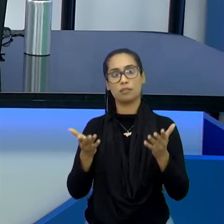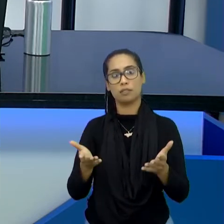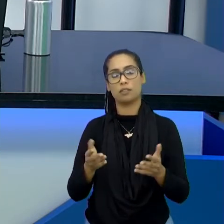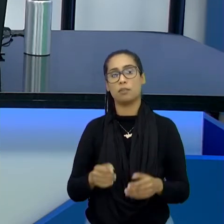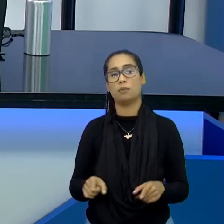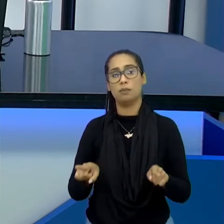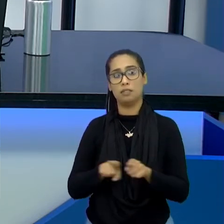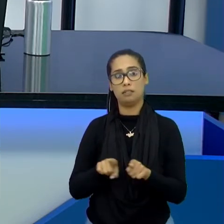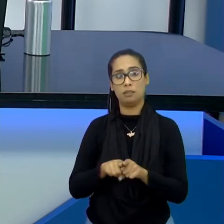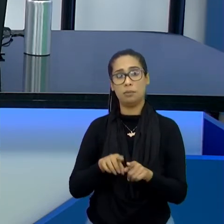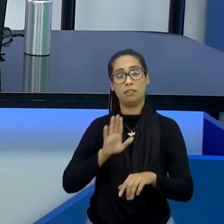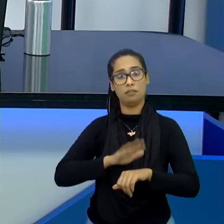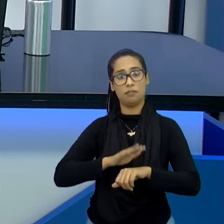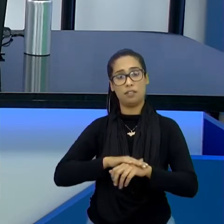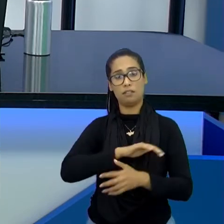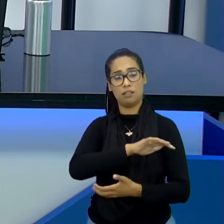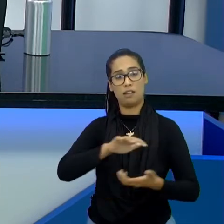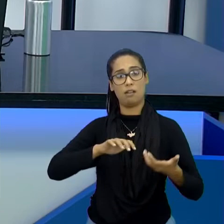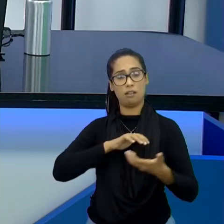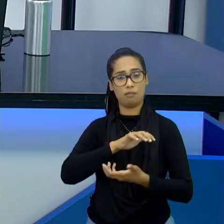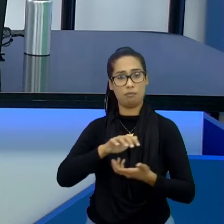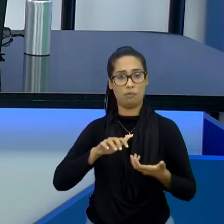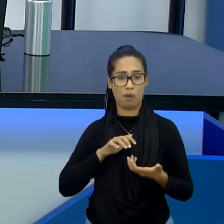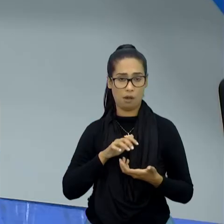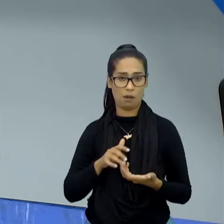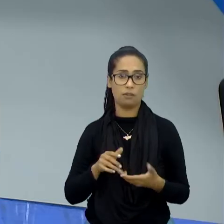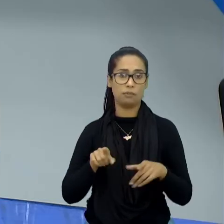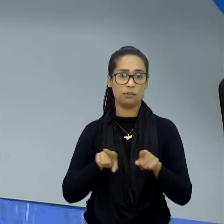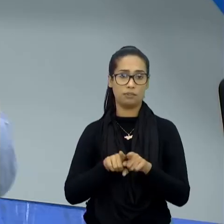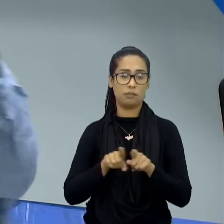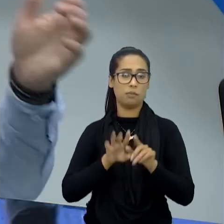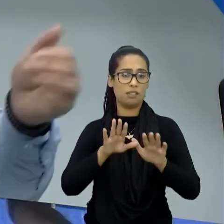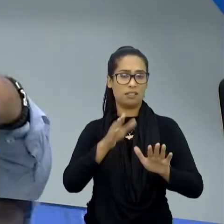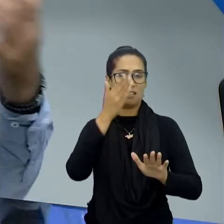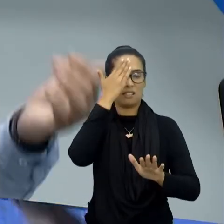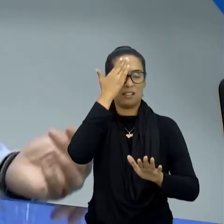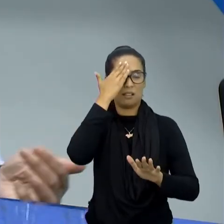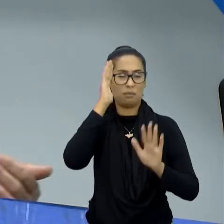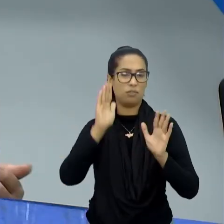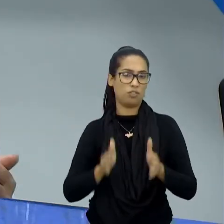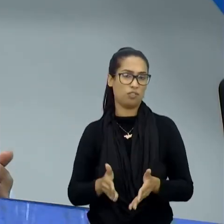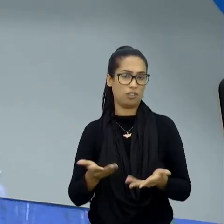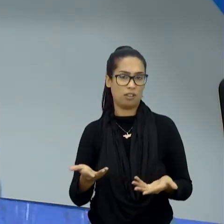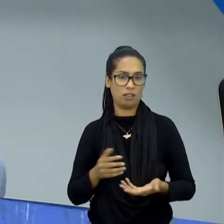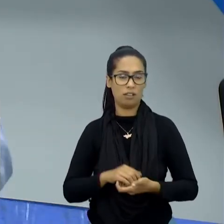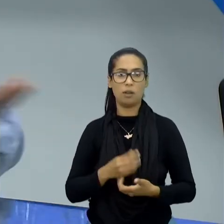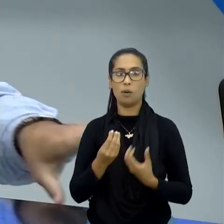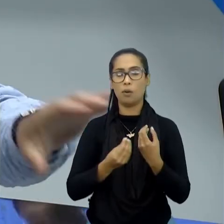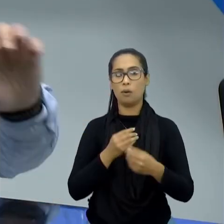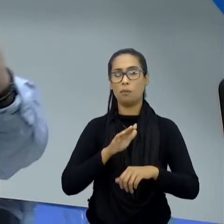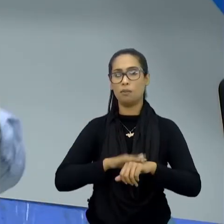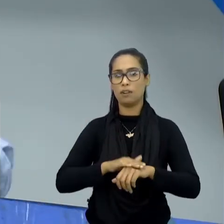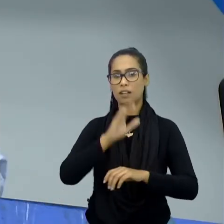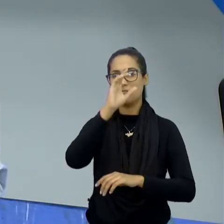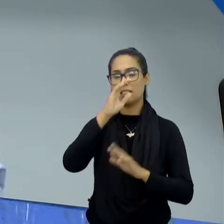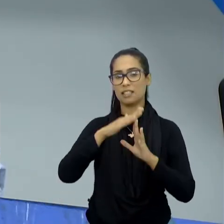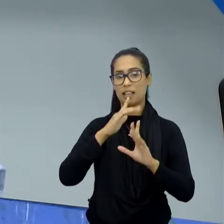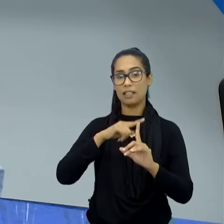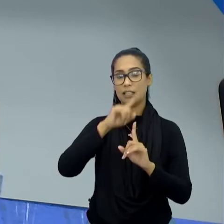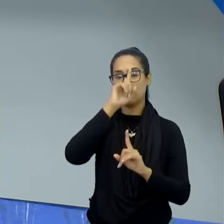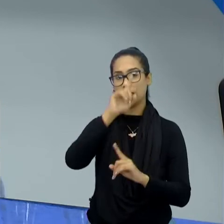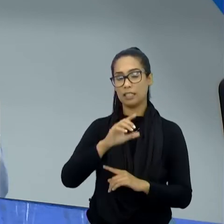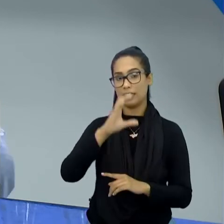promover reformas. Então ele se mantém no poder, mas a primeira coisa que ele faz, ele tira a igreja da